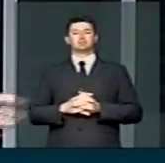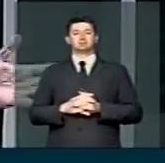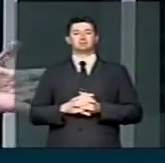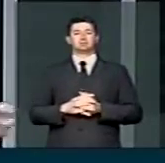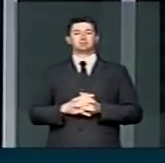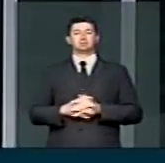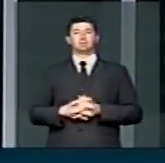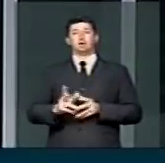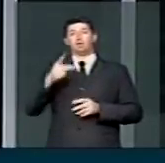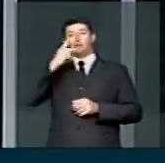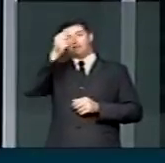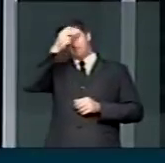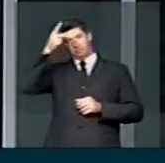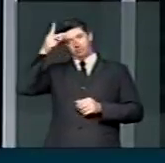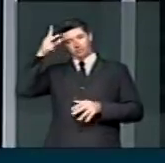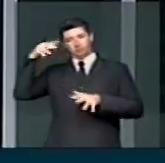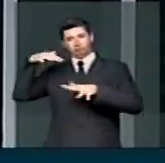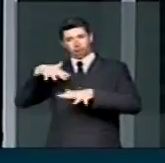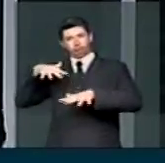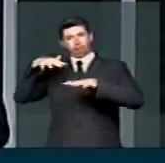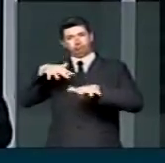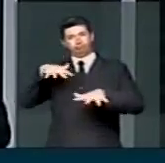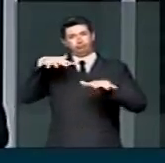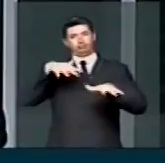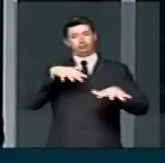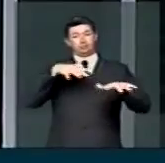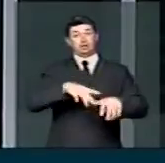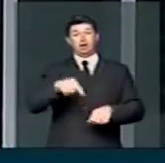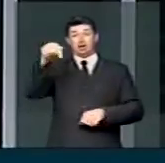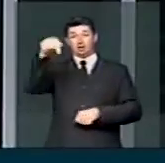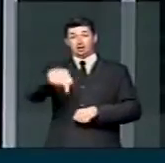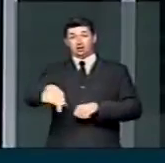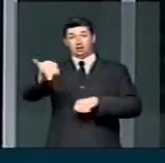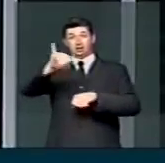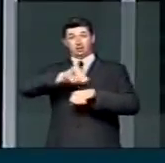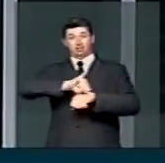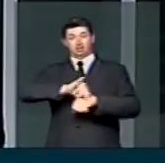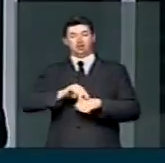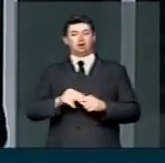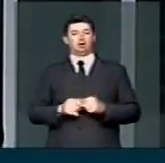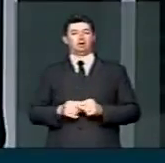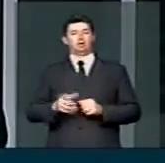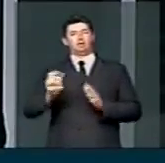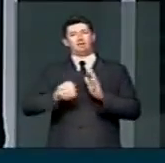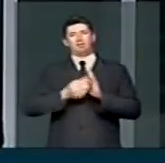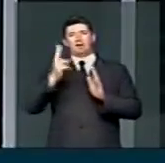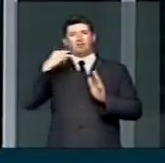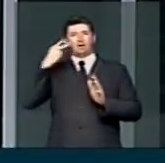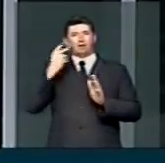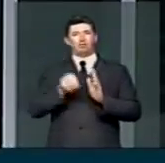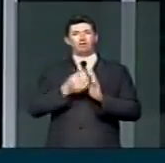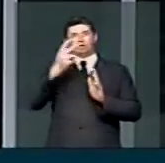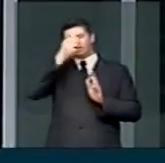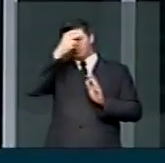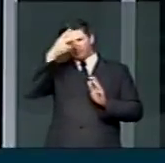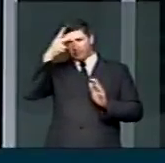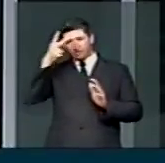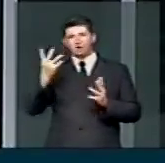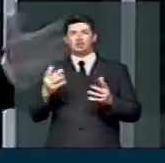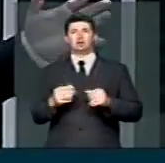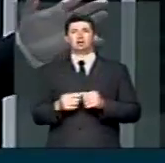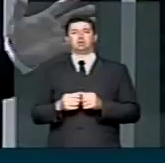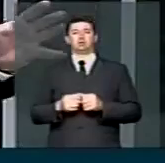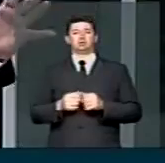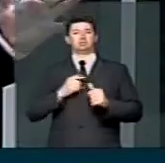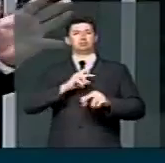chamada Marcha dos Prefeitos. E aqui na capital federal, prefeitos, vereadores